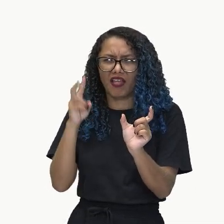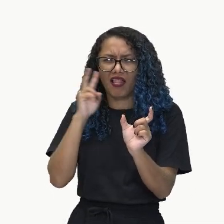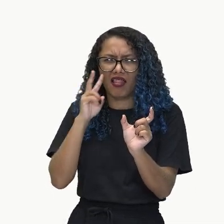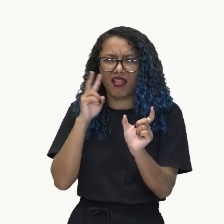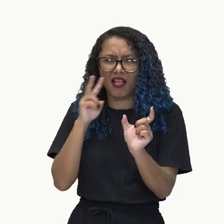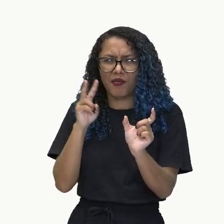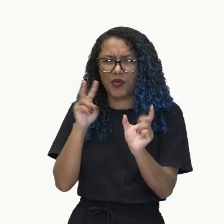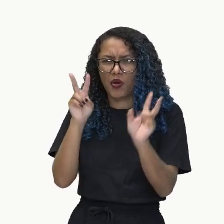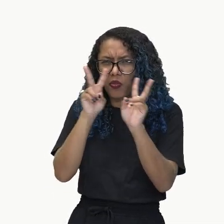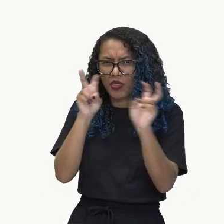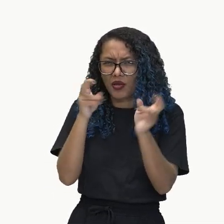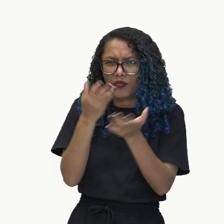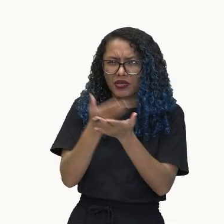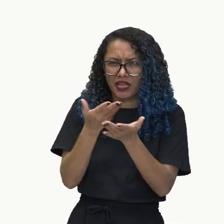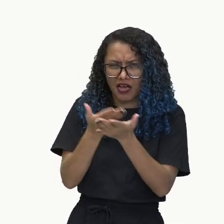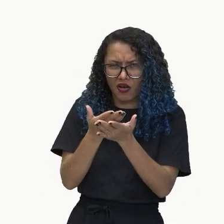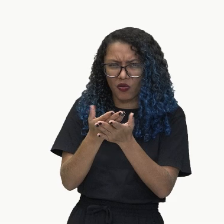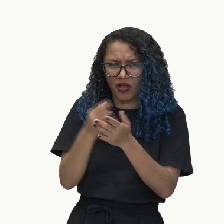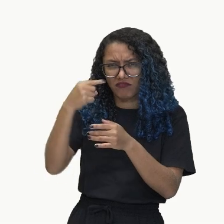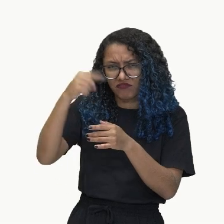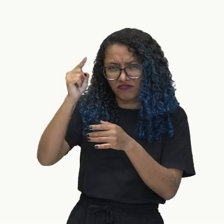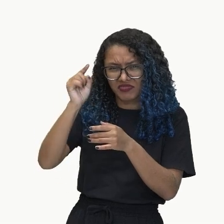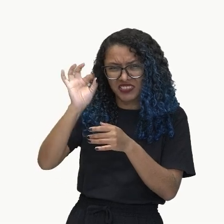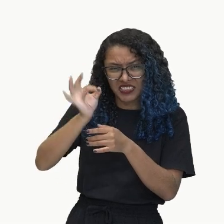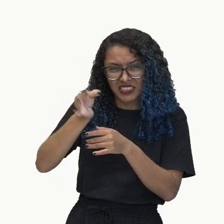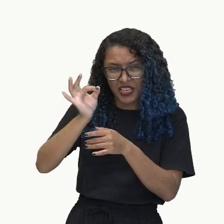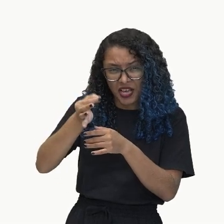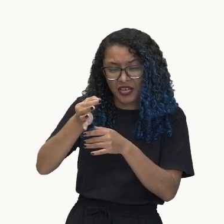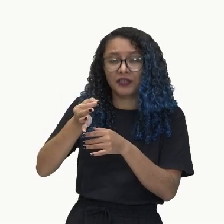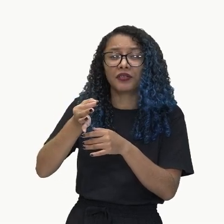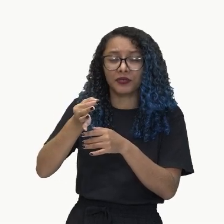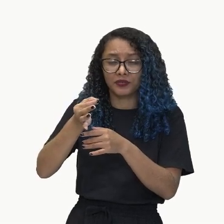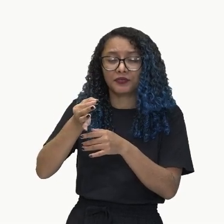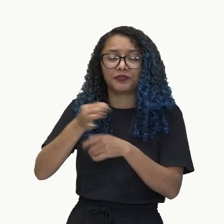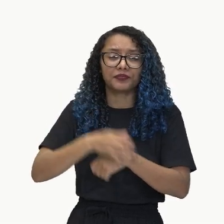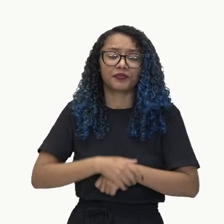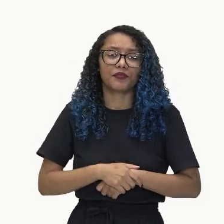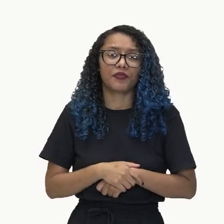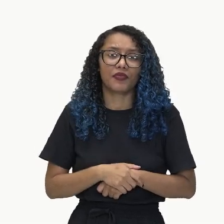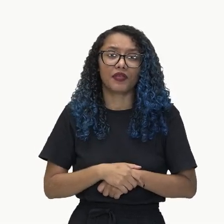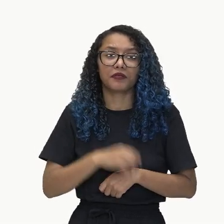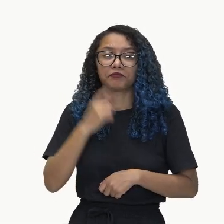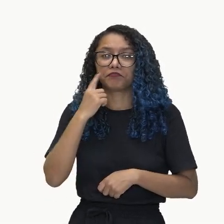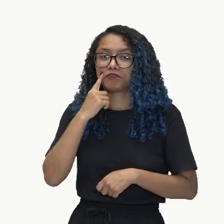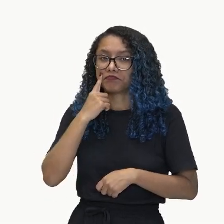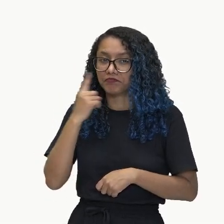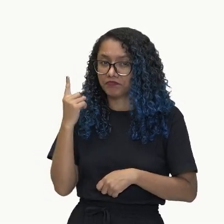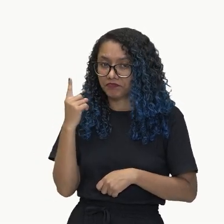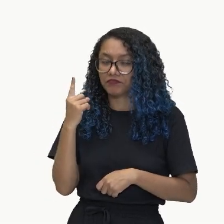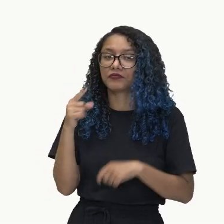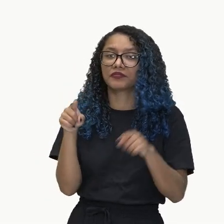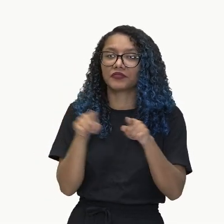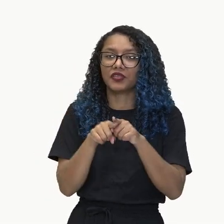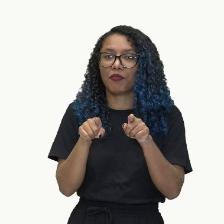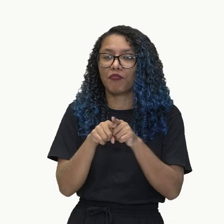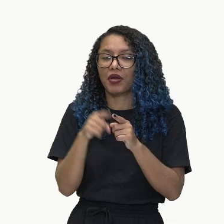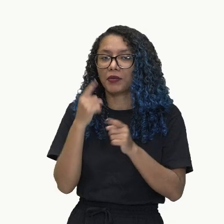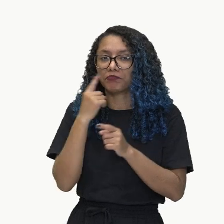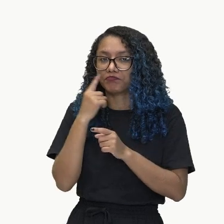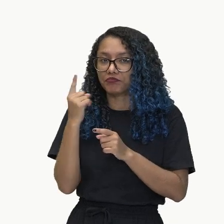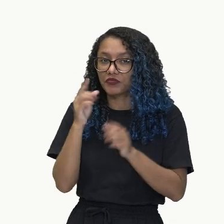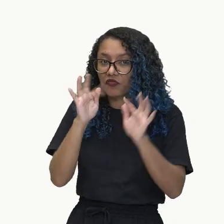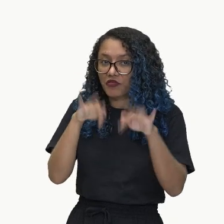título da aula acentua estava lá sublinhado né Son eu vou sublinhar aqui o finalzinho também ja Ok